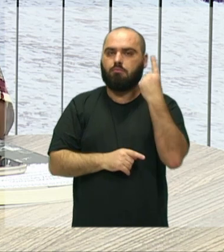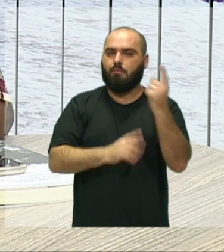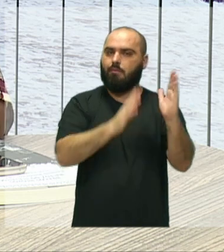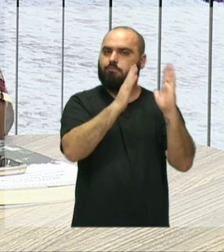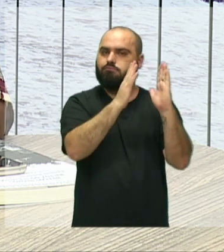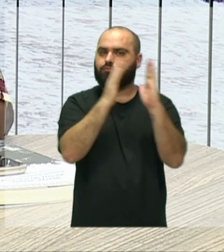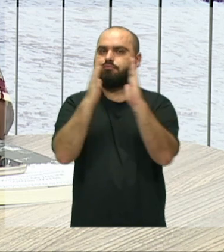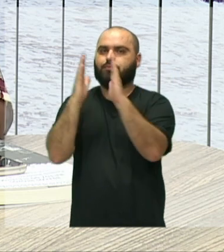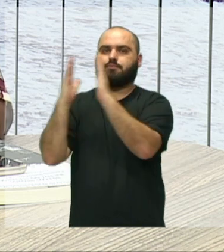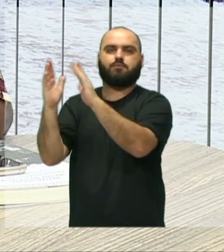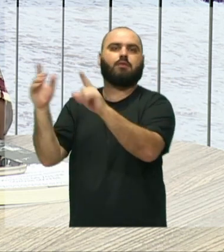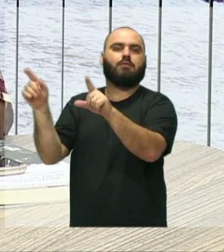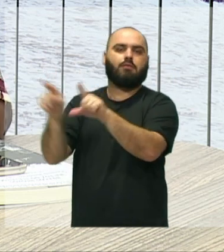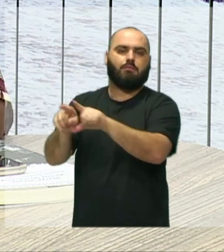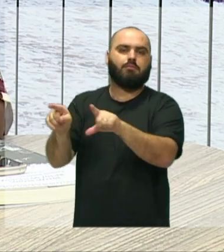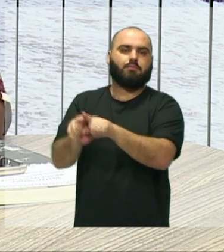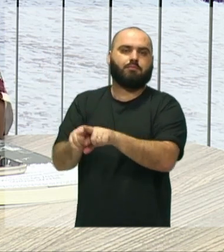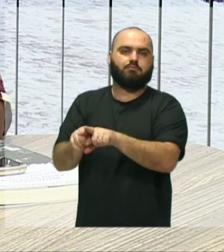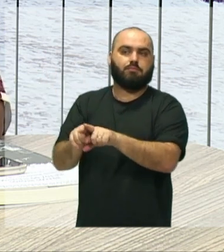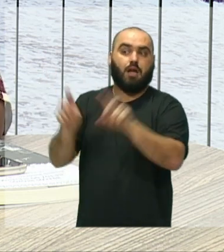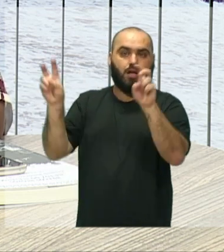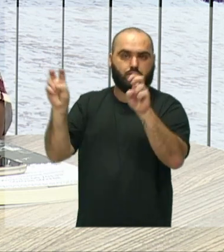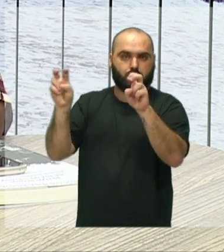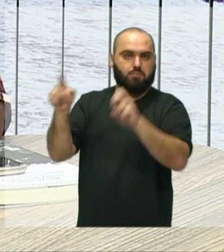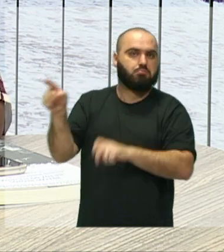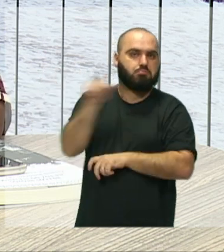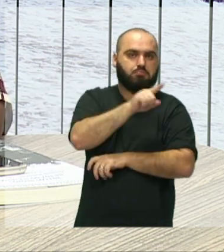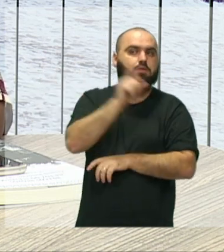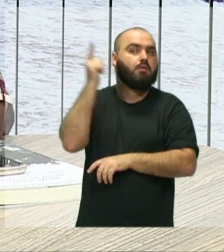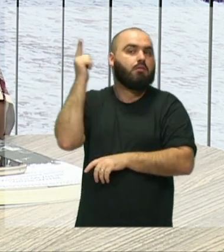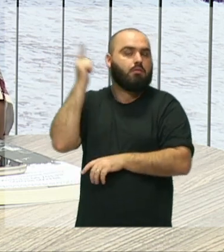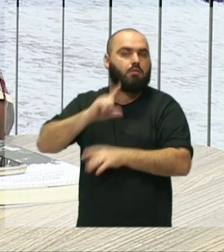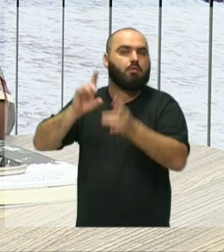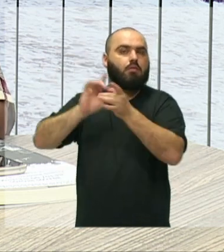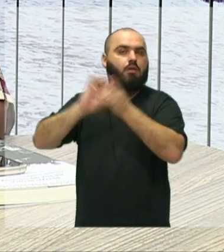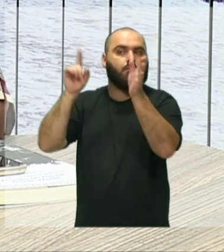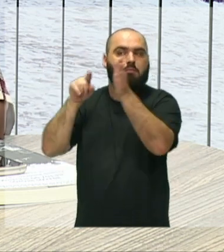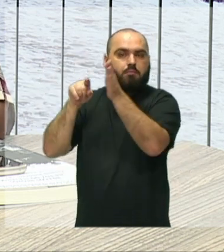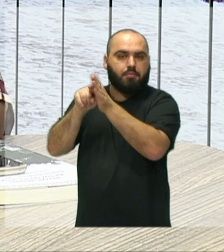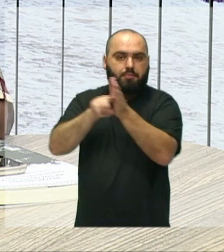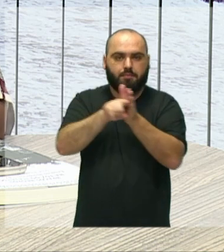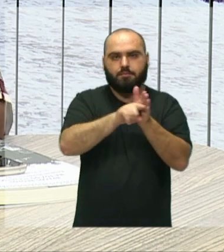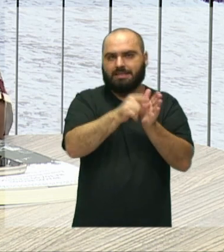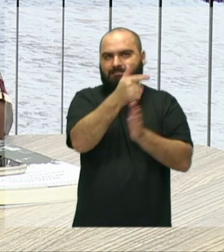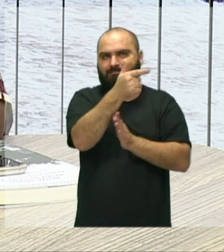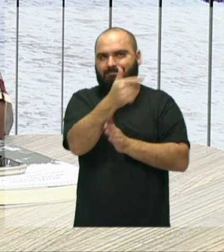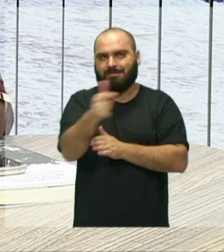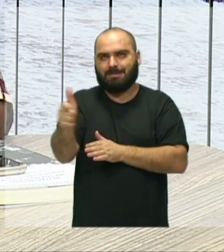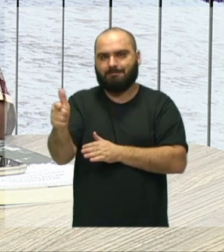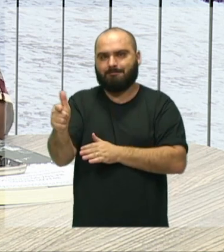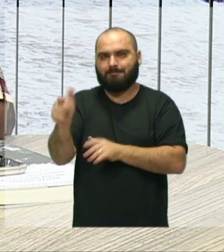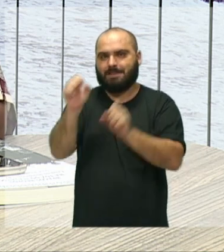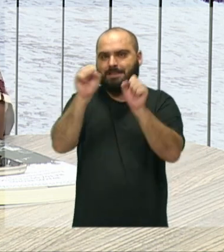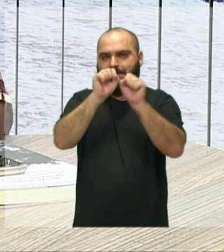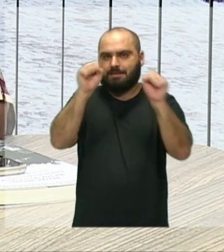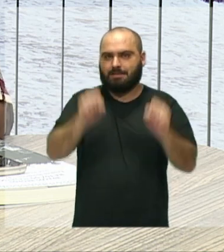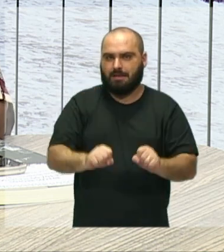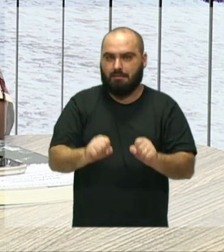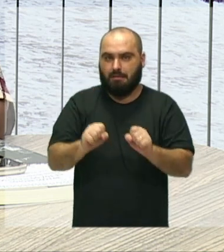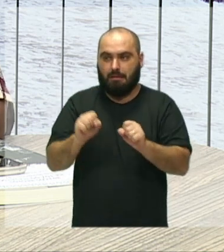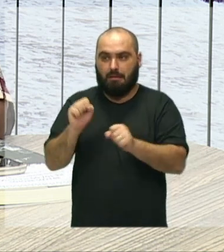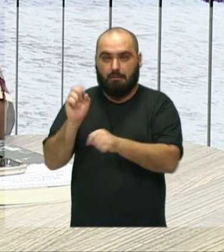também com essa temática que está disponível para pesquisa local. Ainda não temos ainda um sistema de